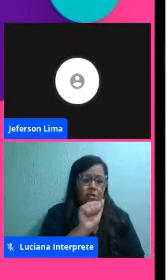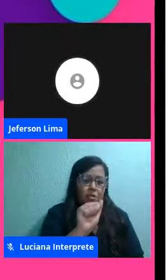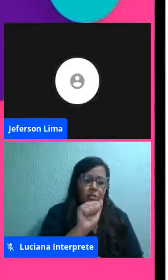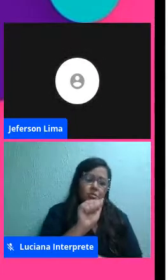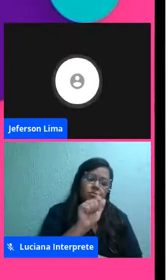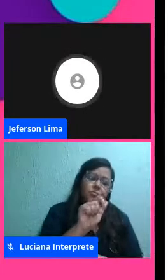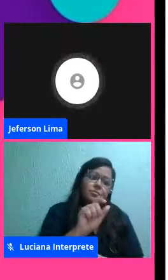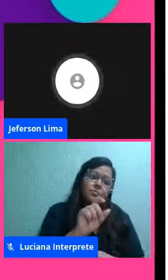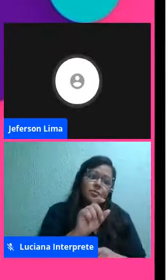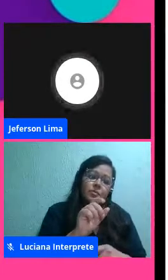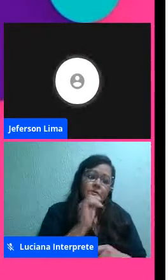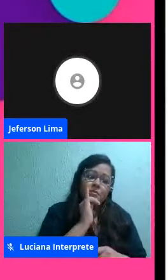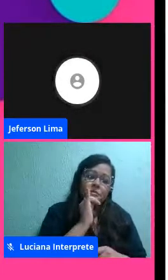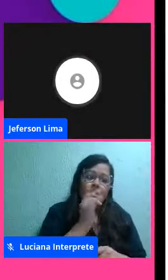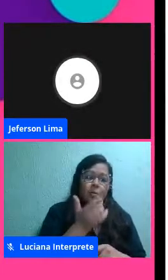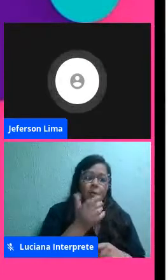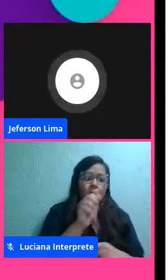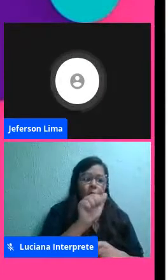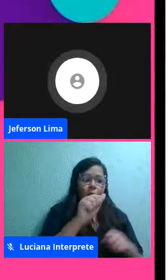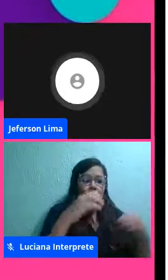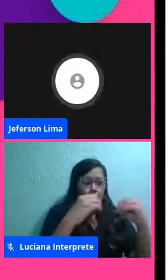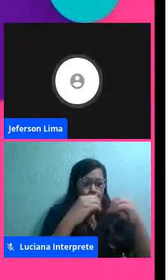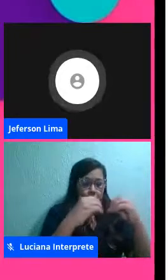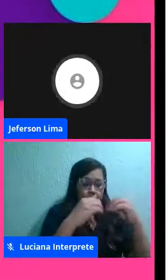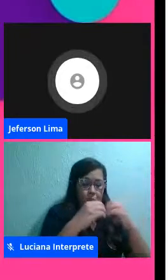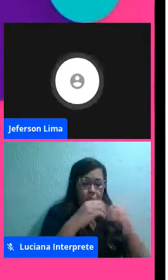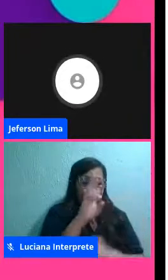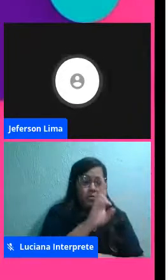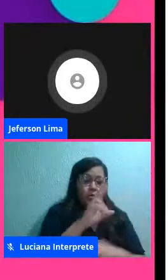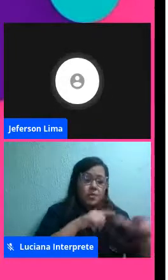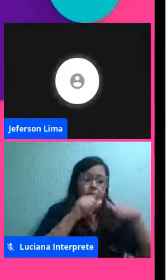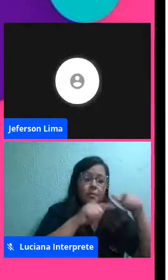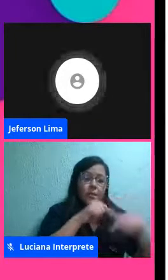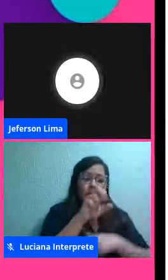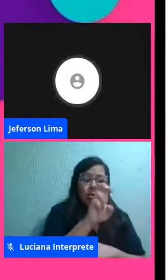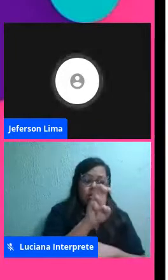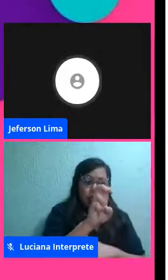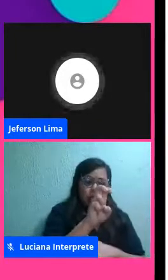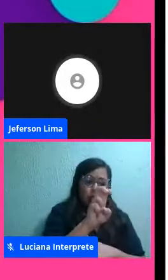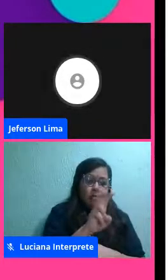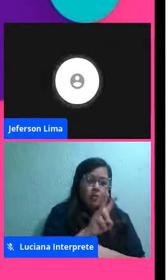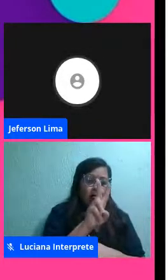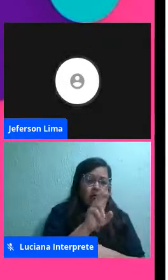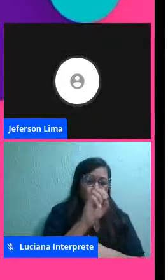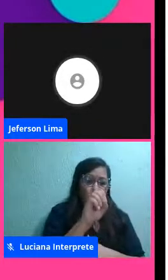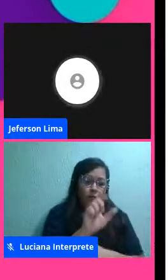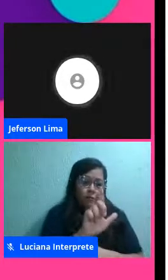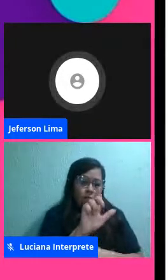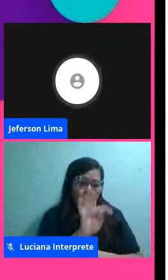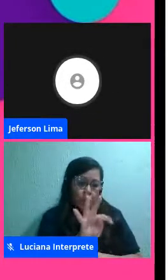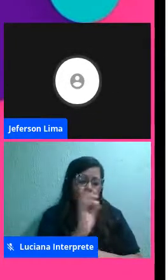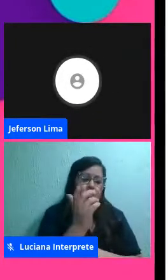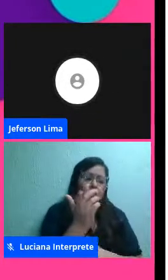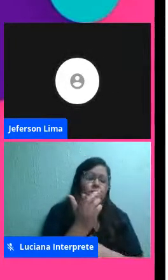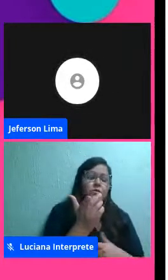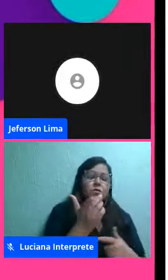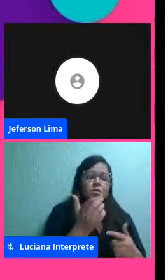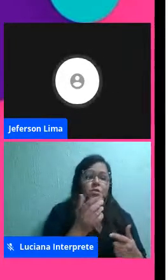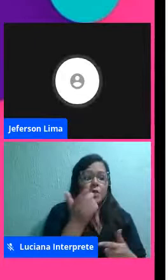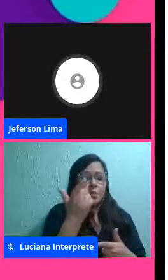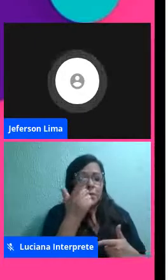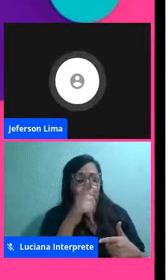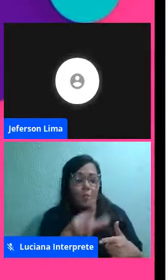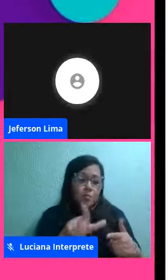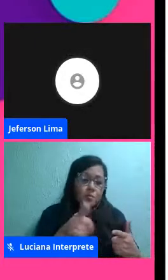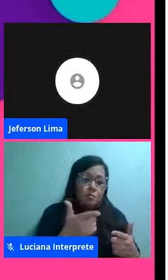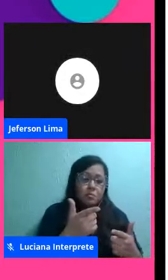com 3.3. Isso pode tirar um pouco da compatibilidade dele com alguns shields e outros recursos que você já utiliza aí,